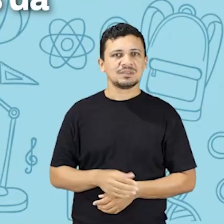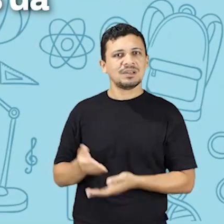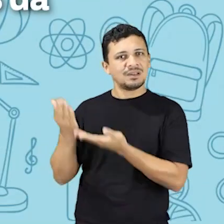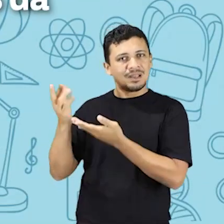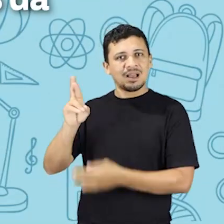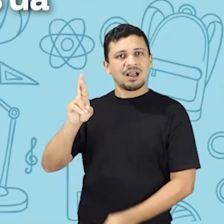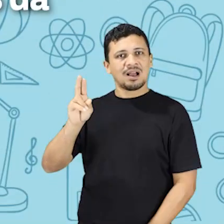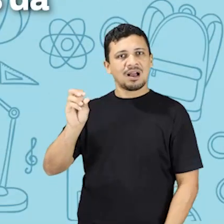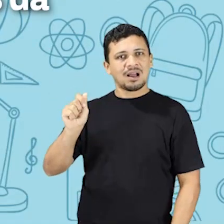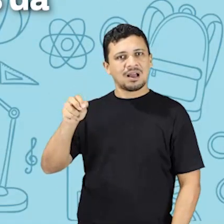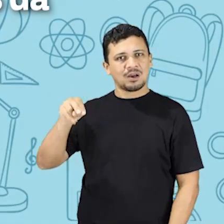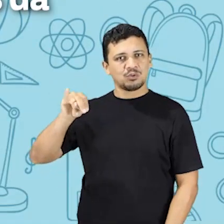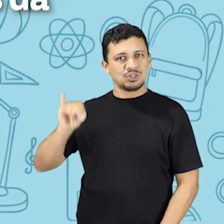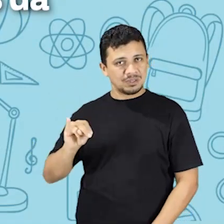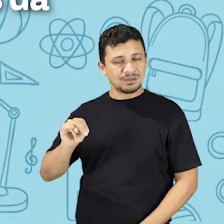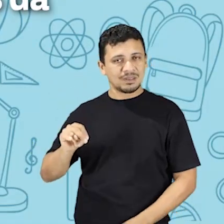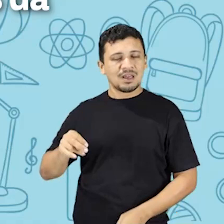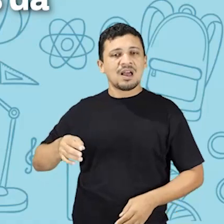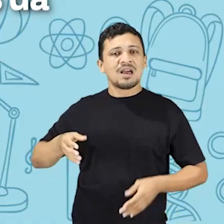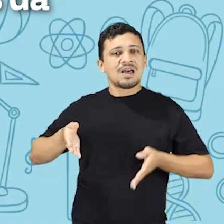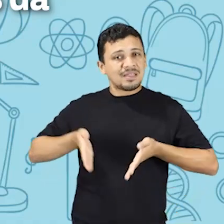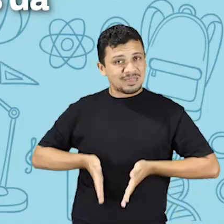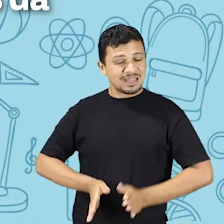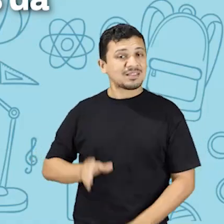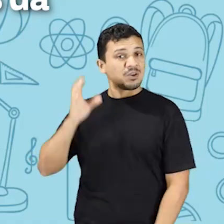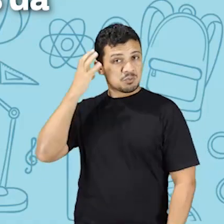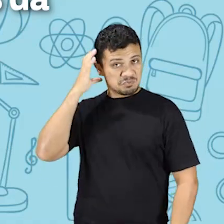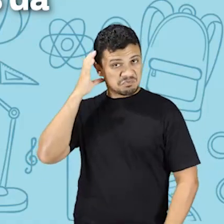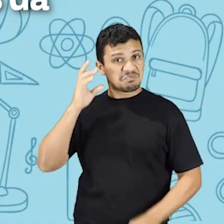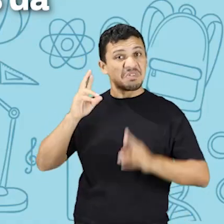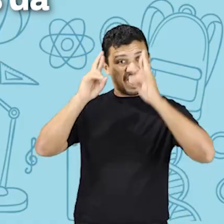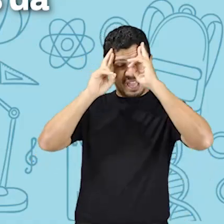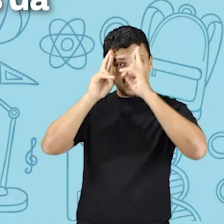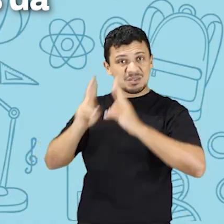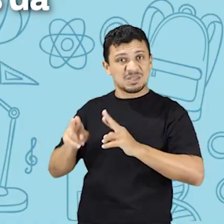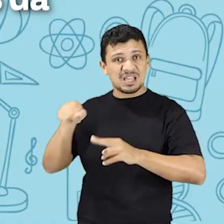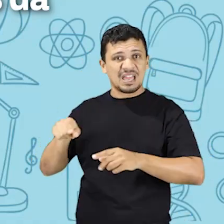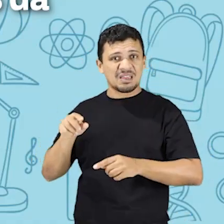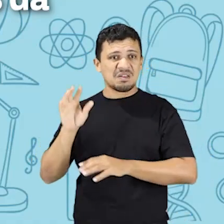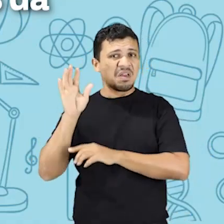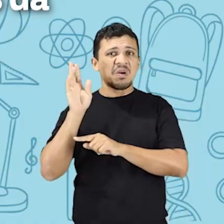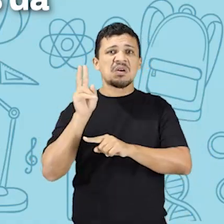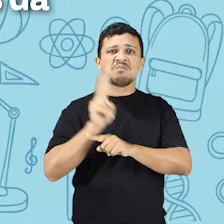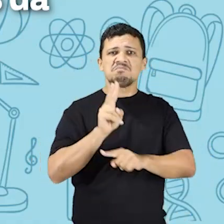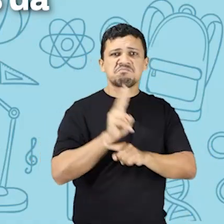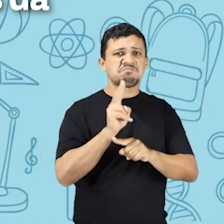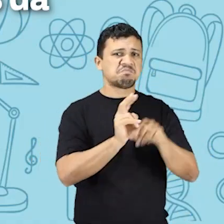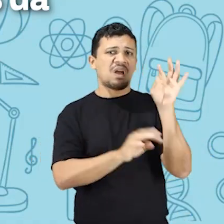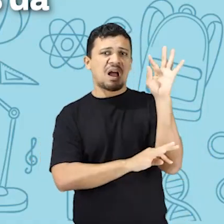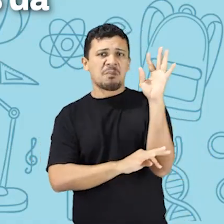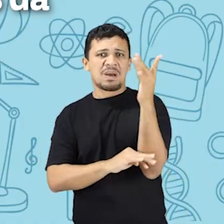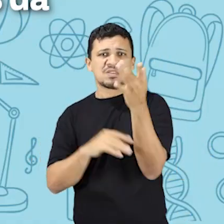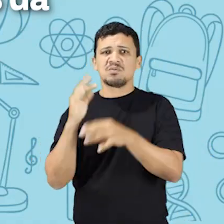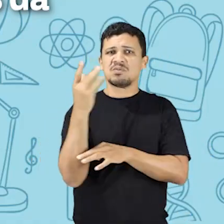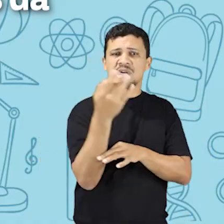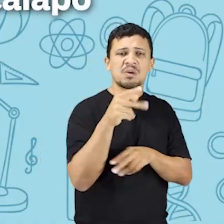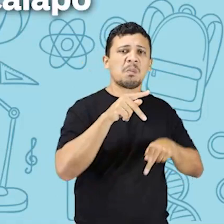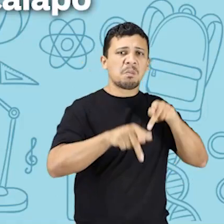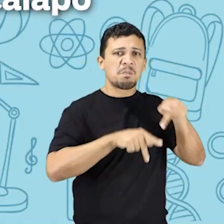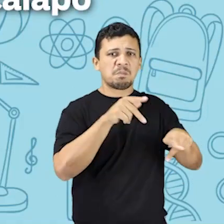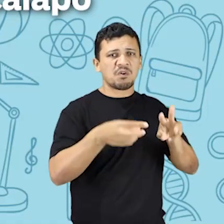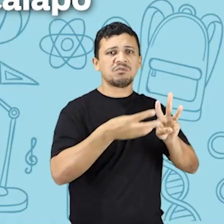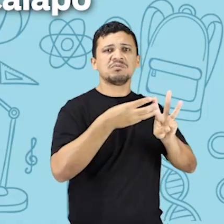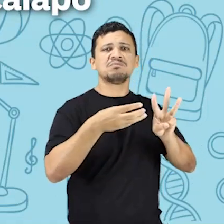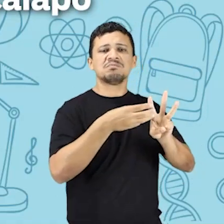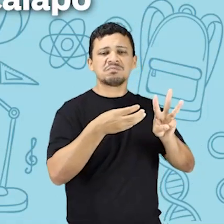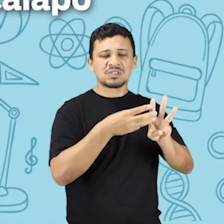Cacique Raoni. Nascido no Mato Grosso, é respeitado por defender a Amazônia e os povos indígenas das florestas.